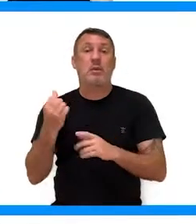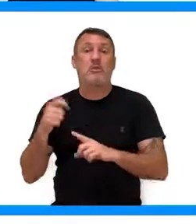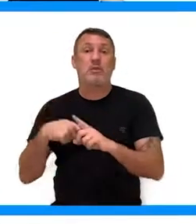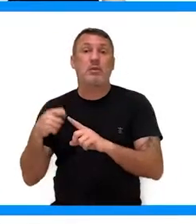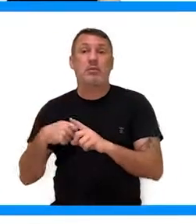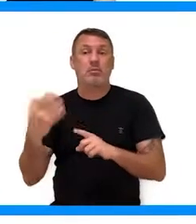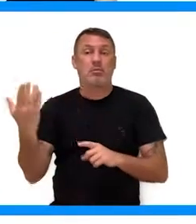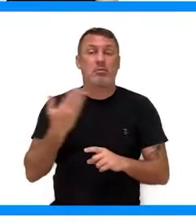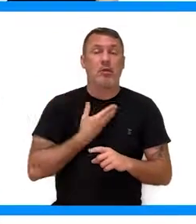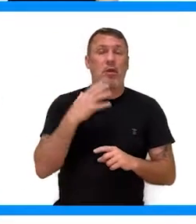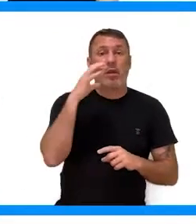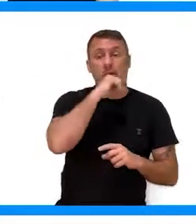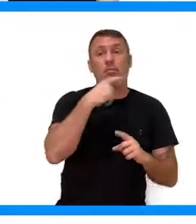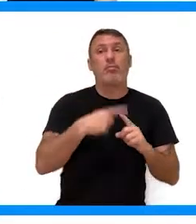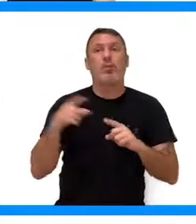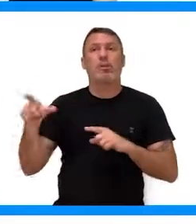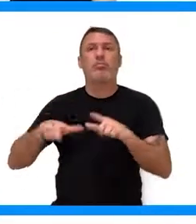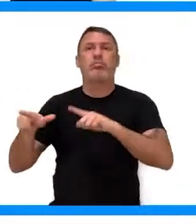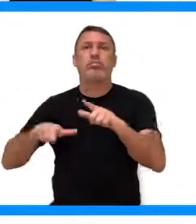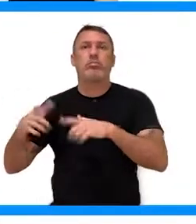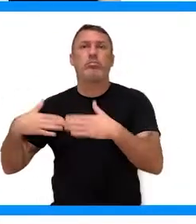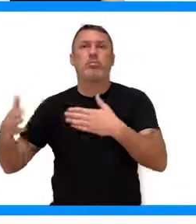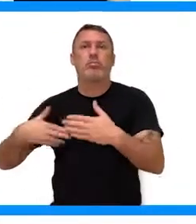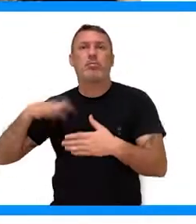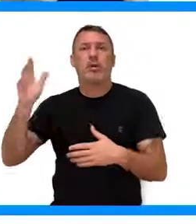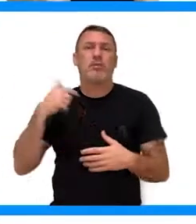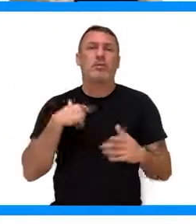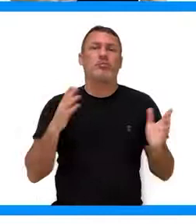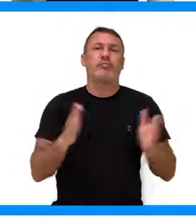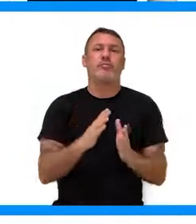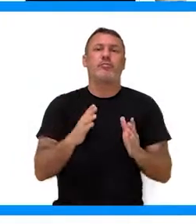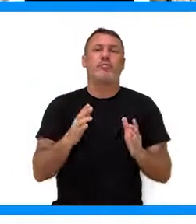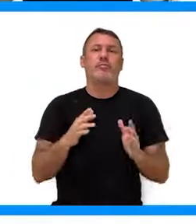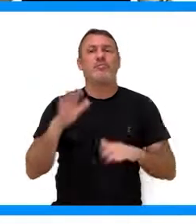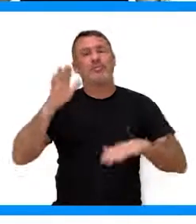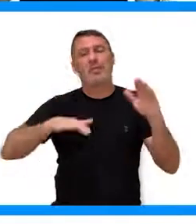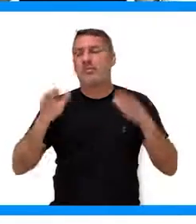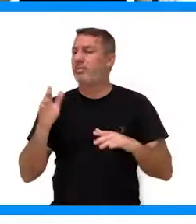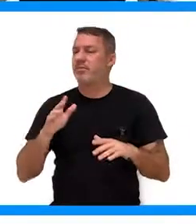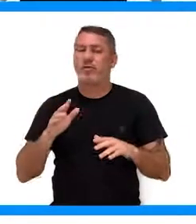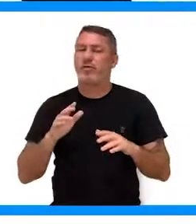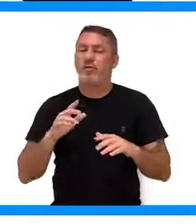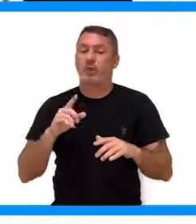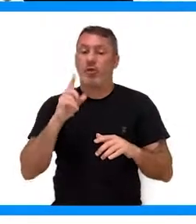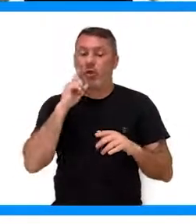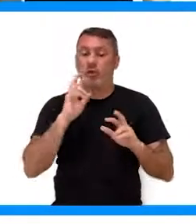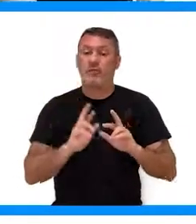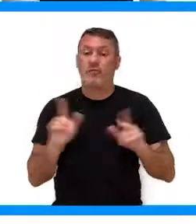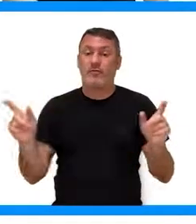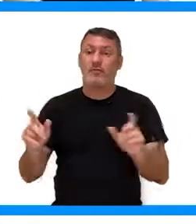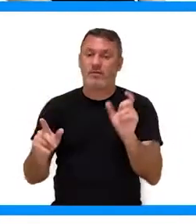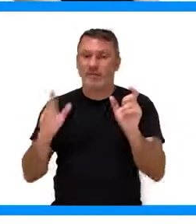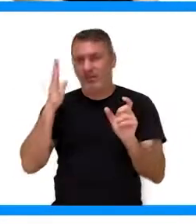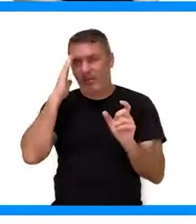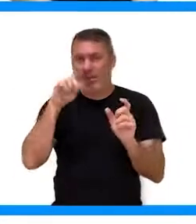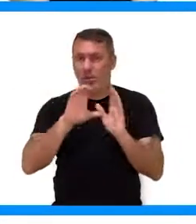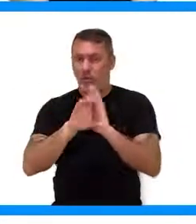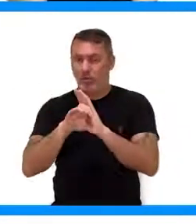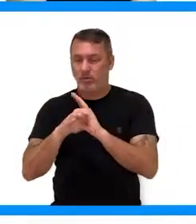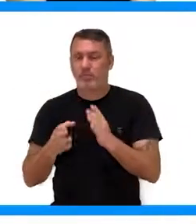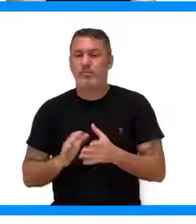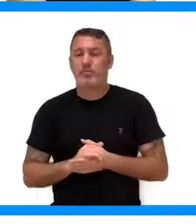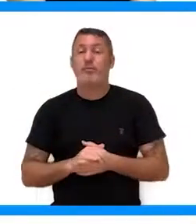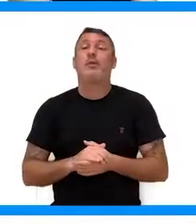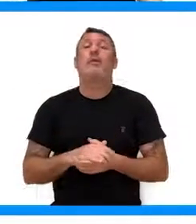produzir em 6 meses, porque o nível de produtividade daquela ali é maior. Ok? Então, somente lembrando aqui a distinção